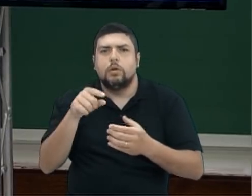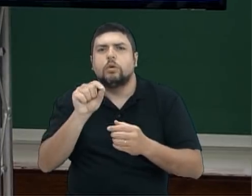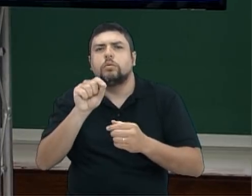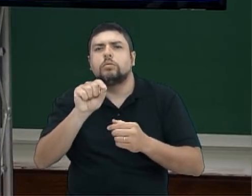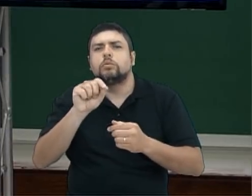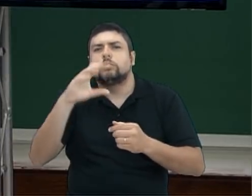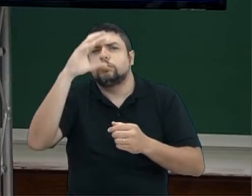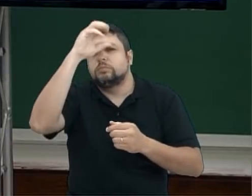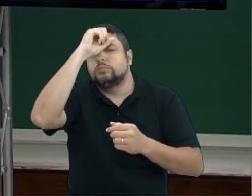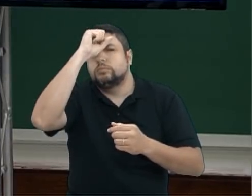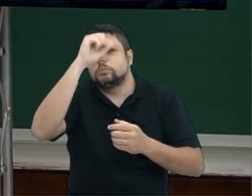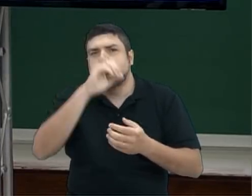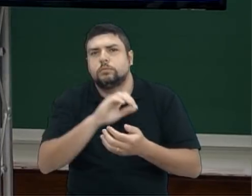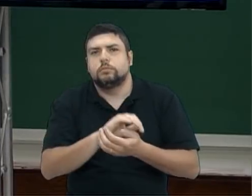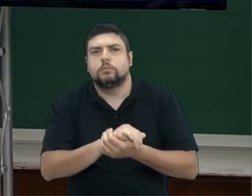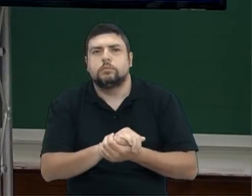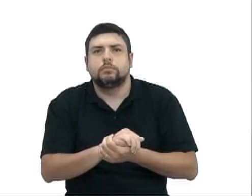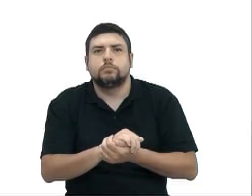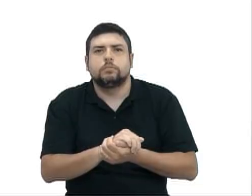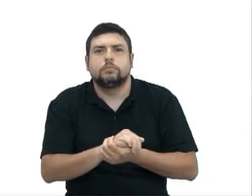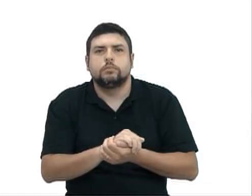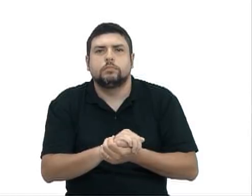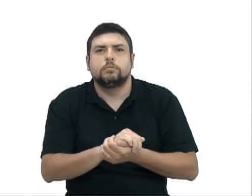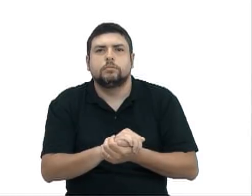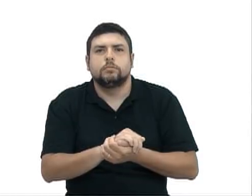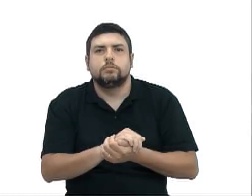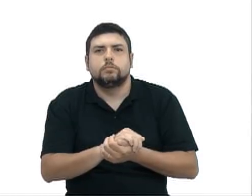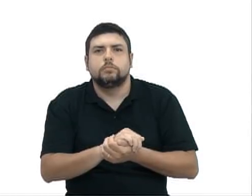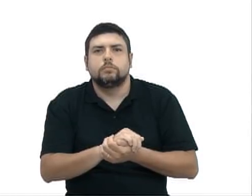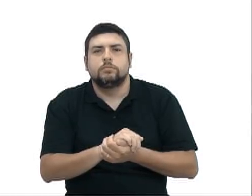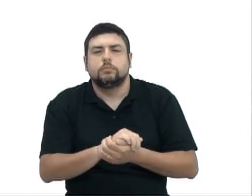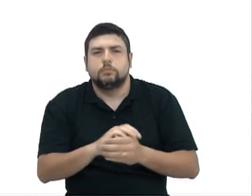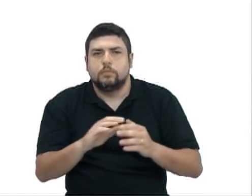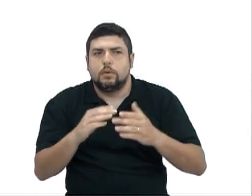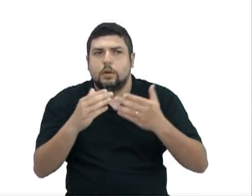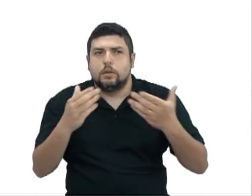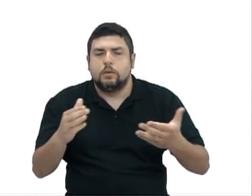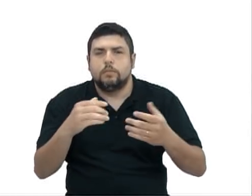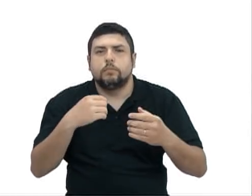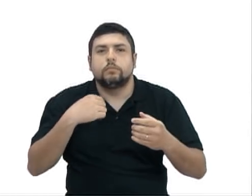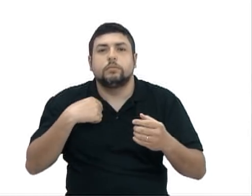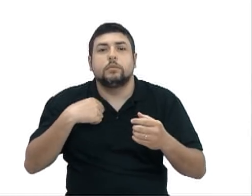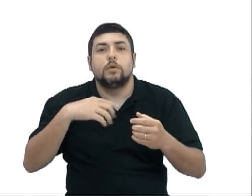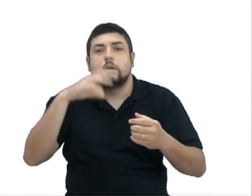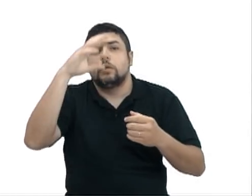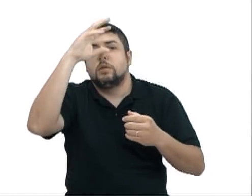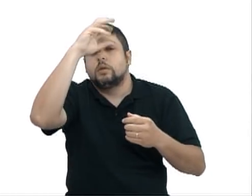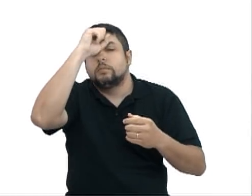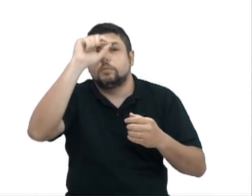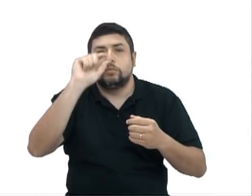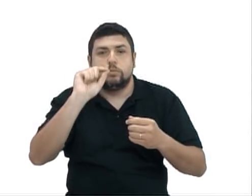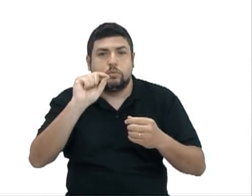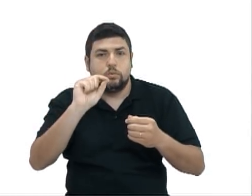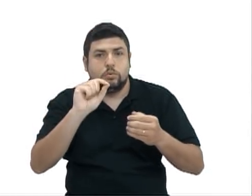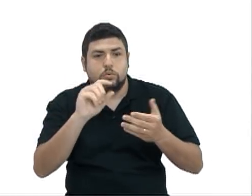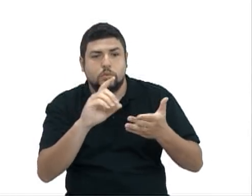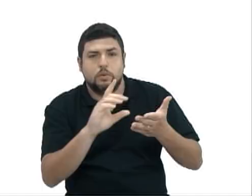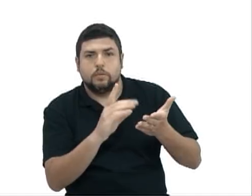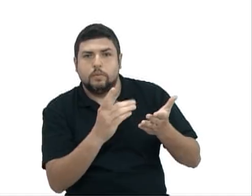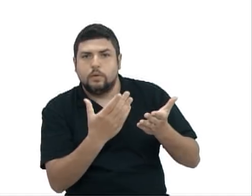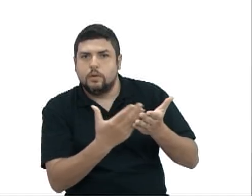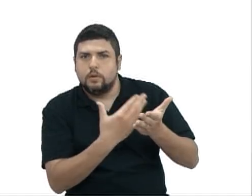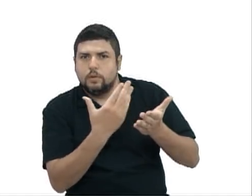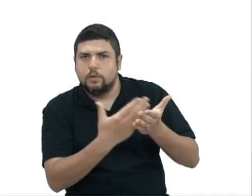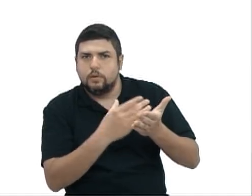diário íntimo? Vamos lá? Então, nós aprendemos que o gênero diário íntimo, ele tem a função